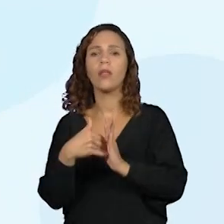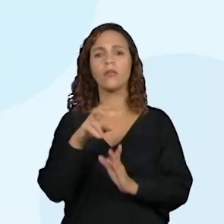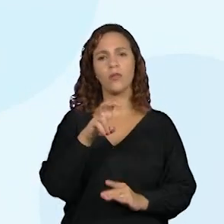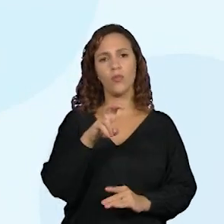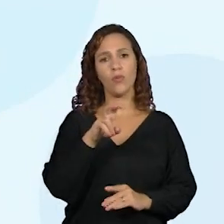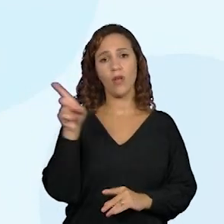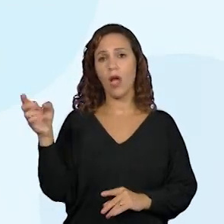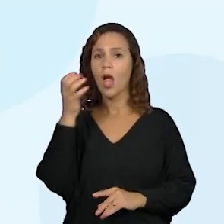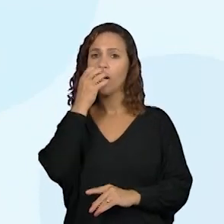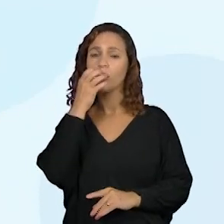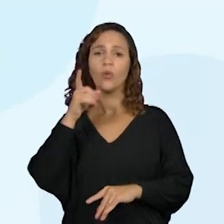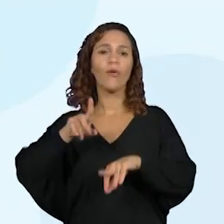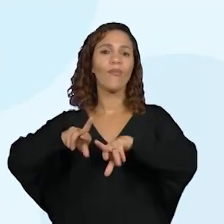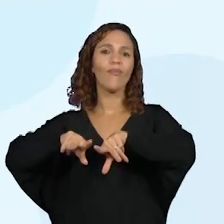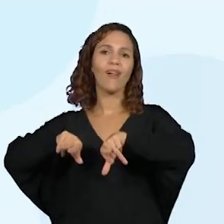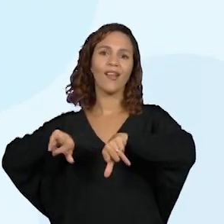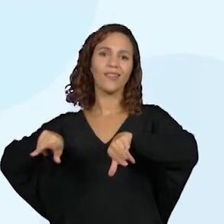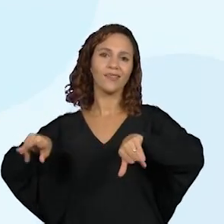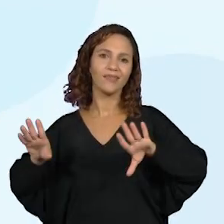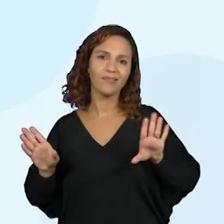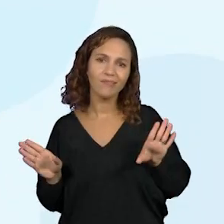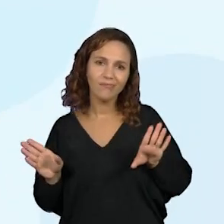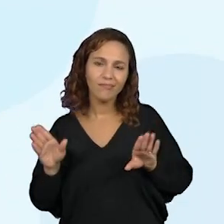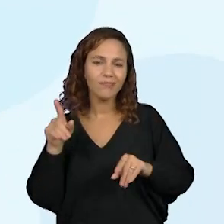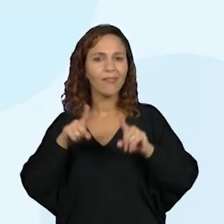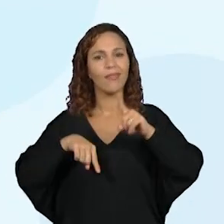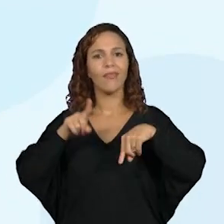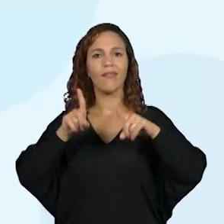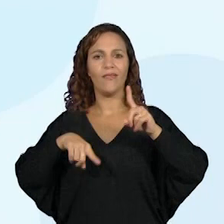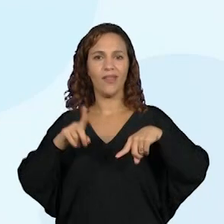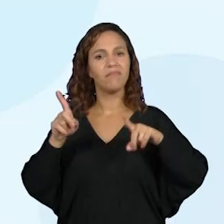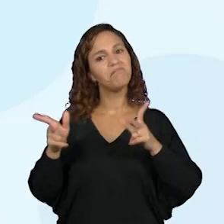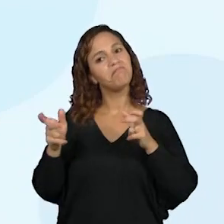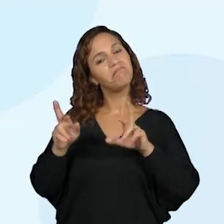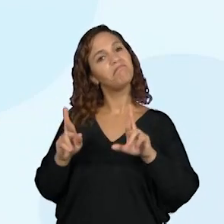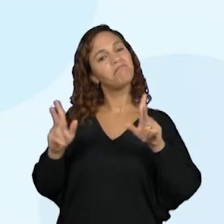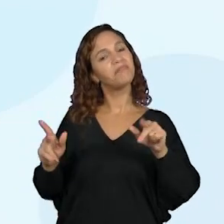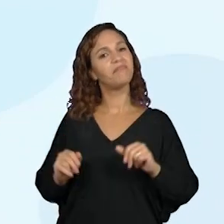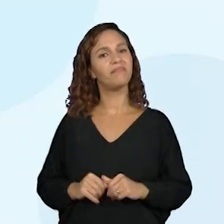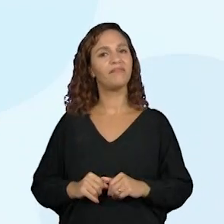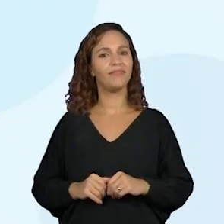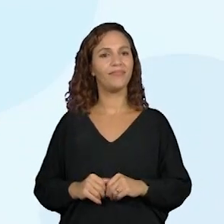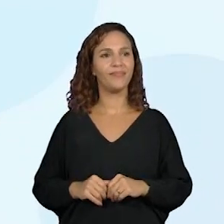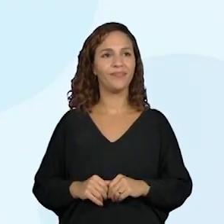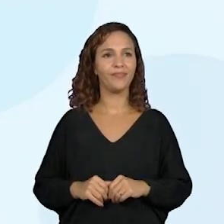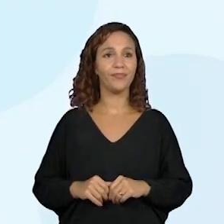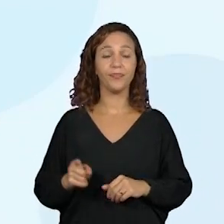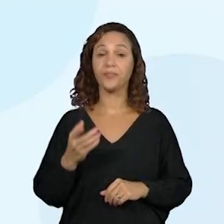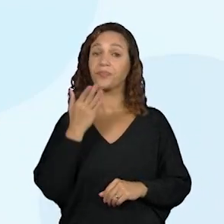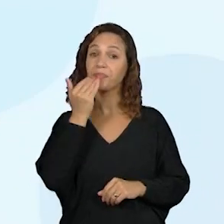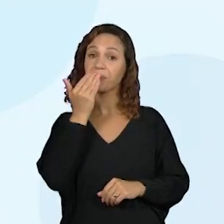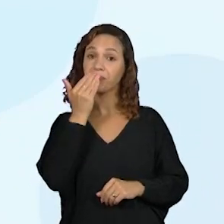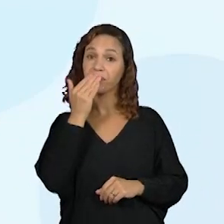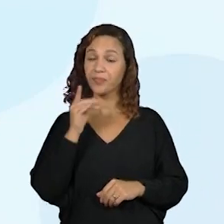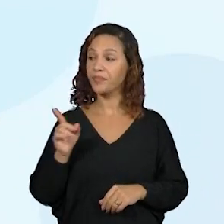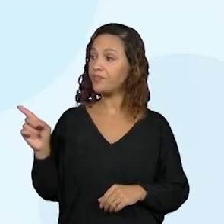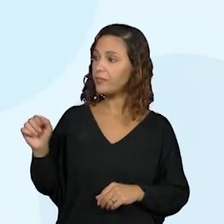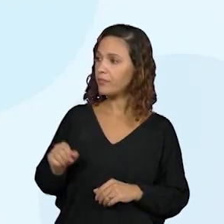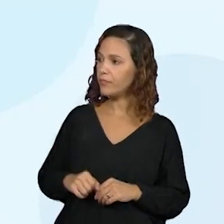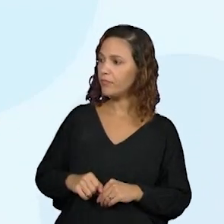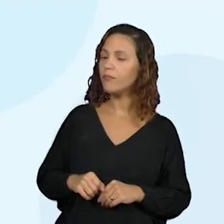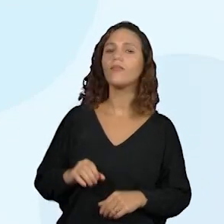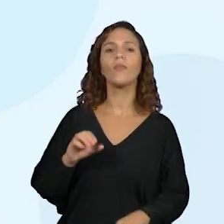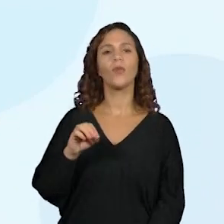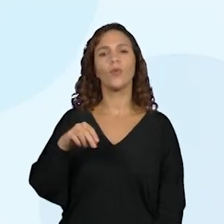no texto não é olha só já estamos percebendo algumas diferenças aí a alimentação do lobo-guará